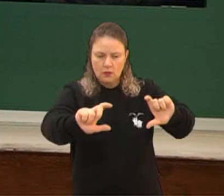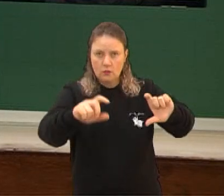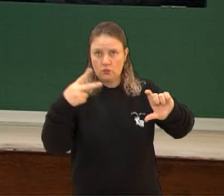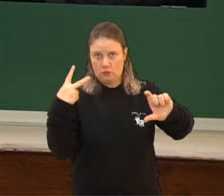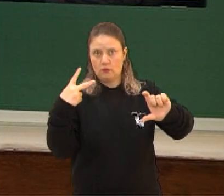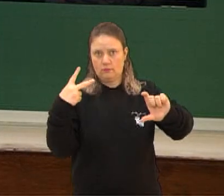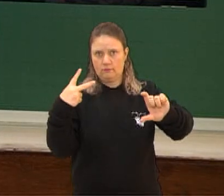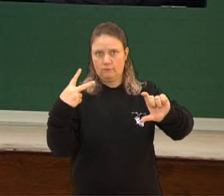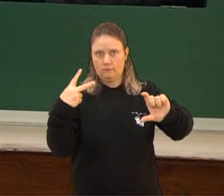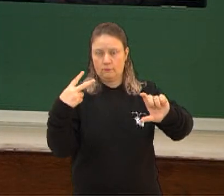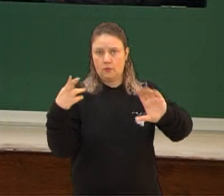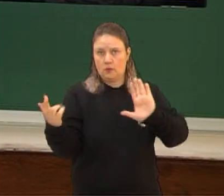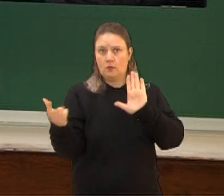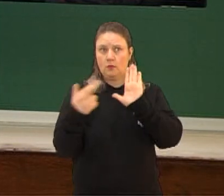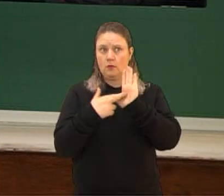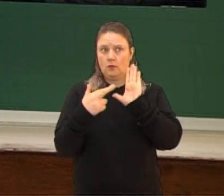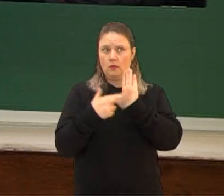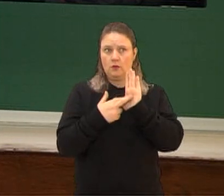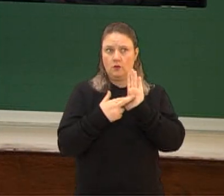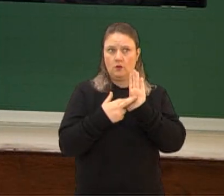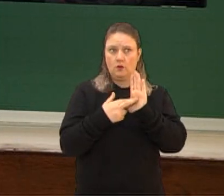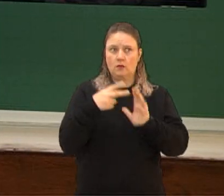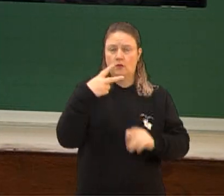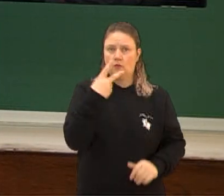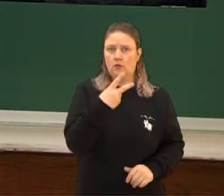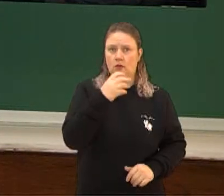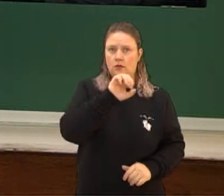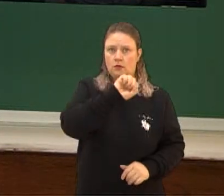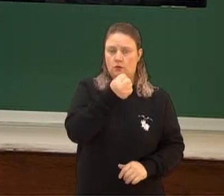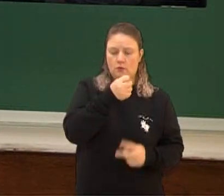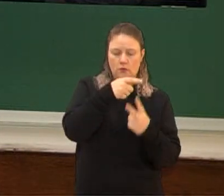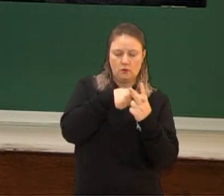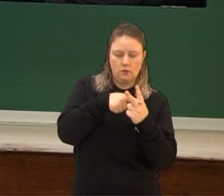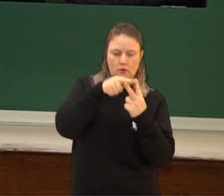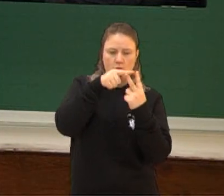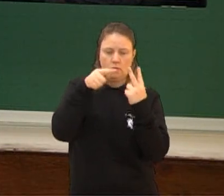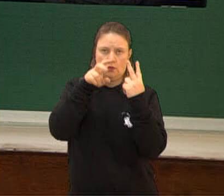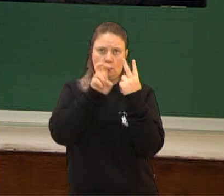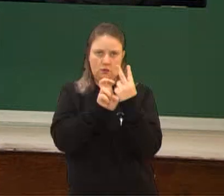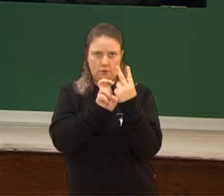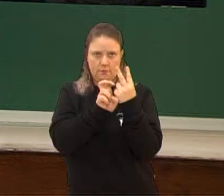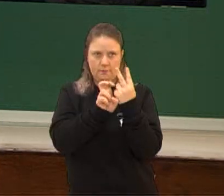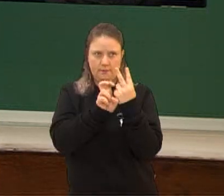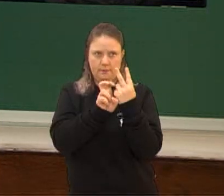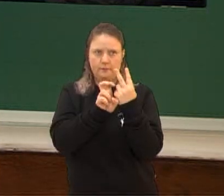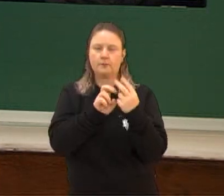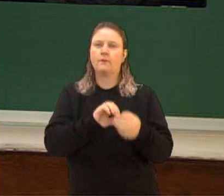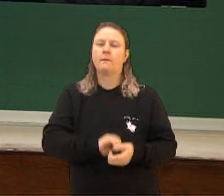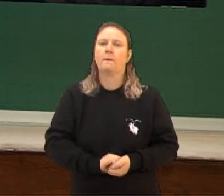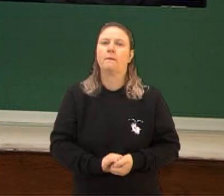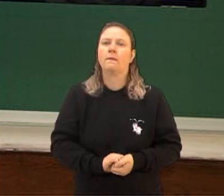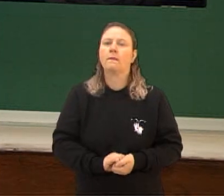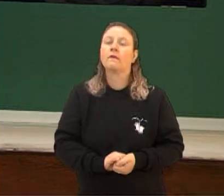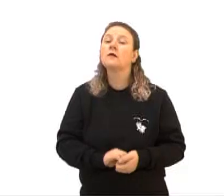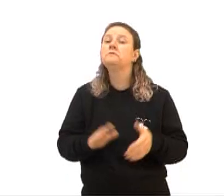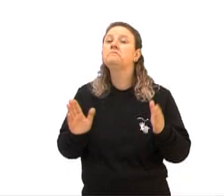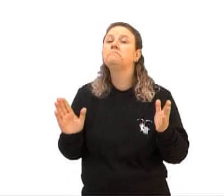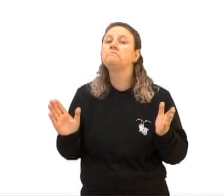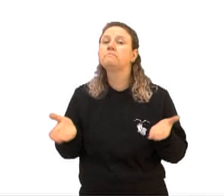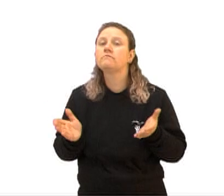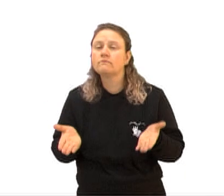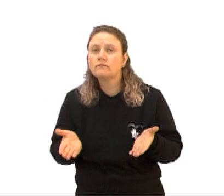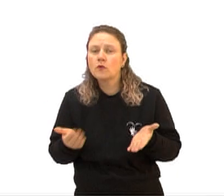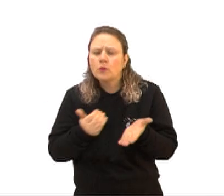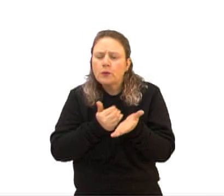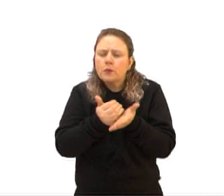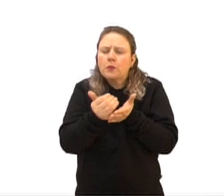me resultar como 28 raiz de 5. Lembra lá que ele deu um toque para usar um valor em raiz de 5? Então, lá no